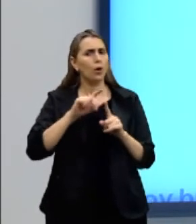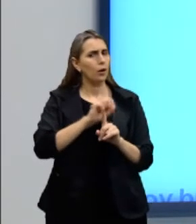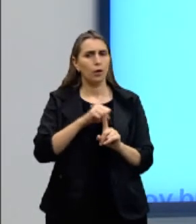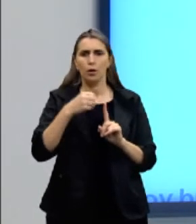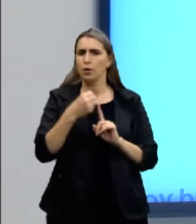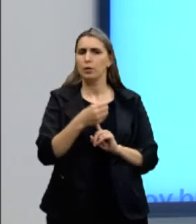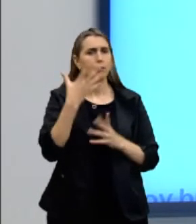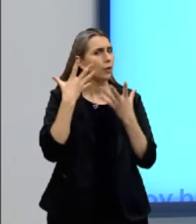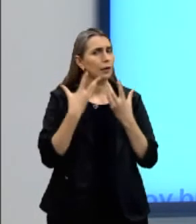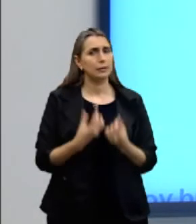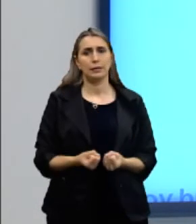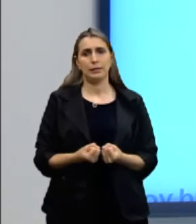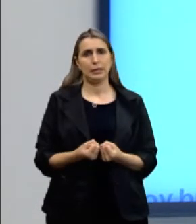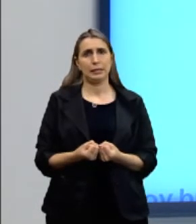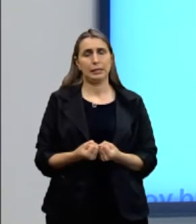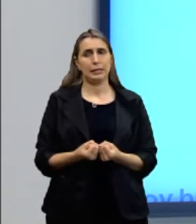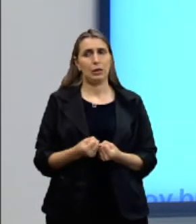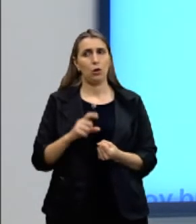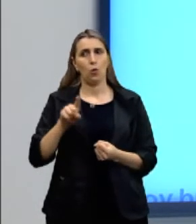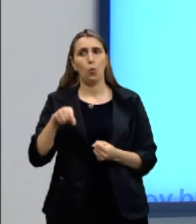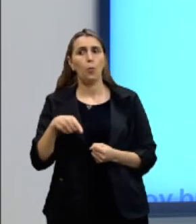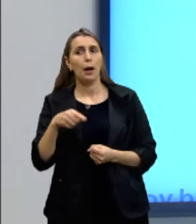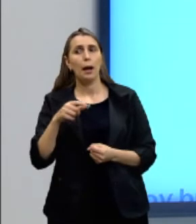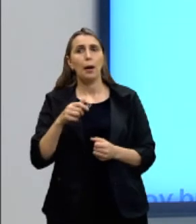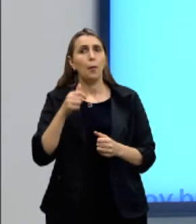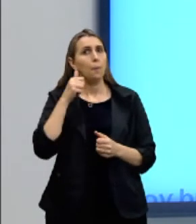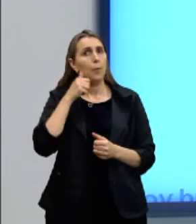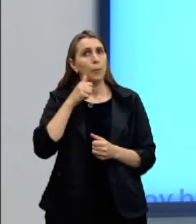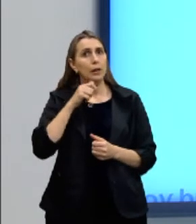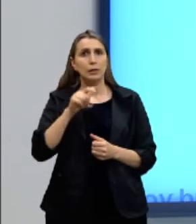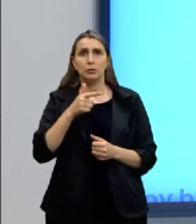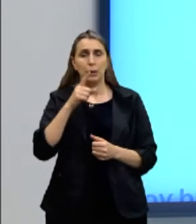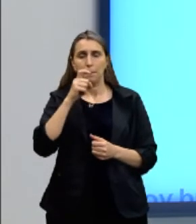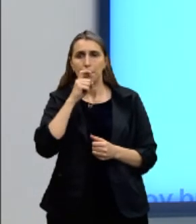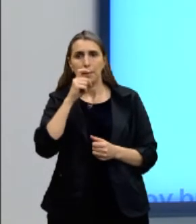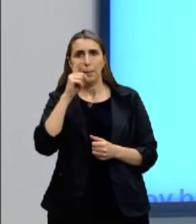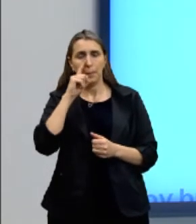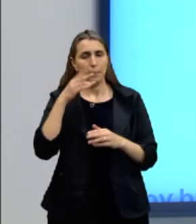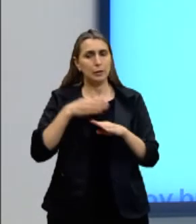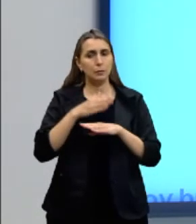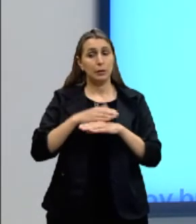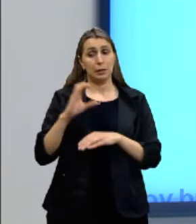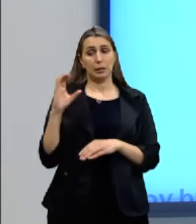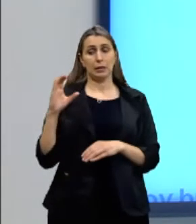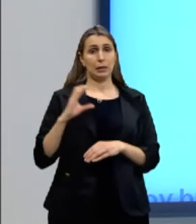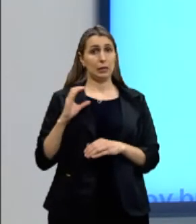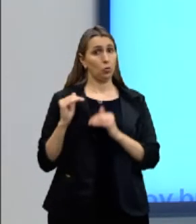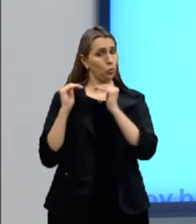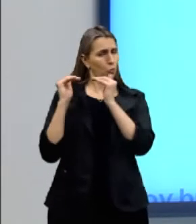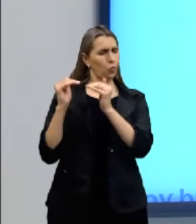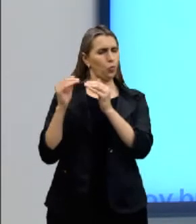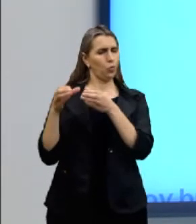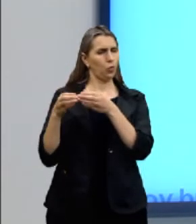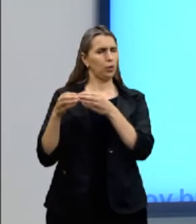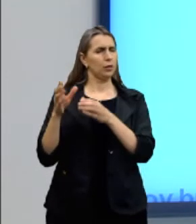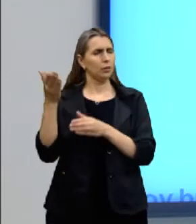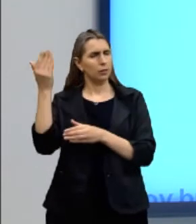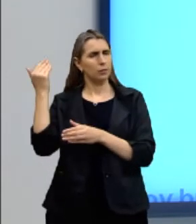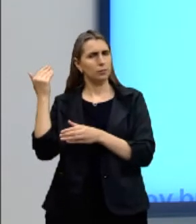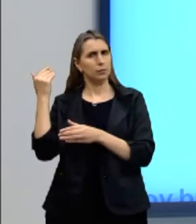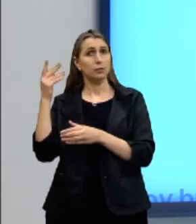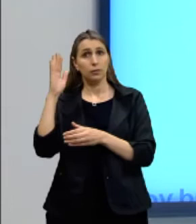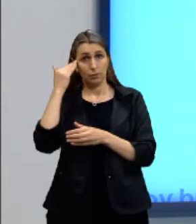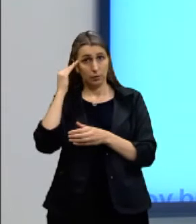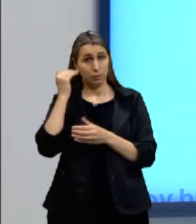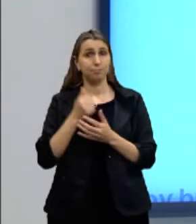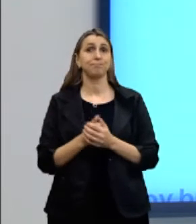não aceitaria uma Órfã fazer parte da elite da época estender a parada